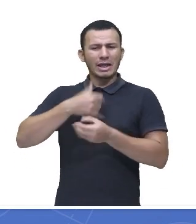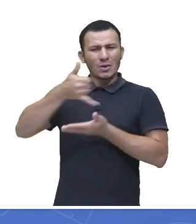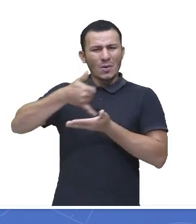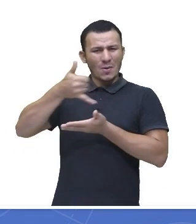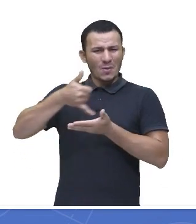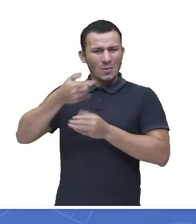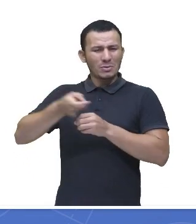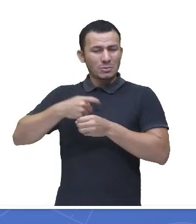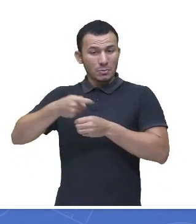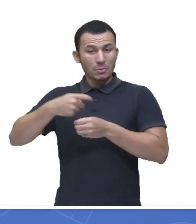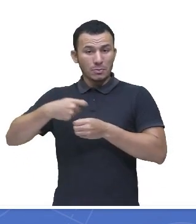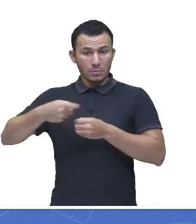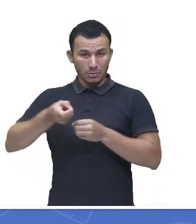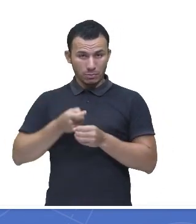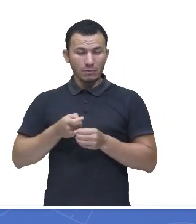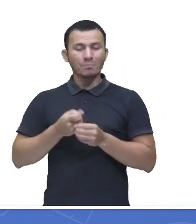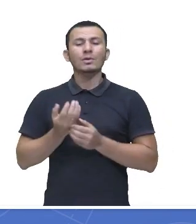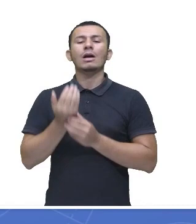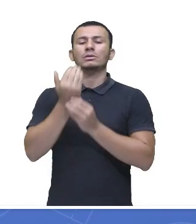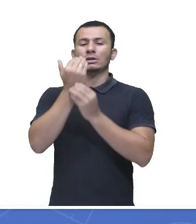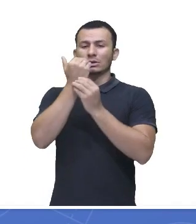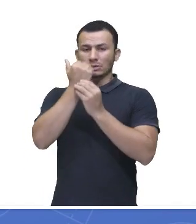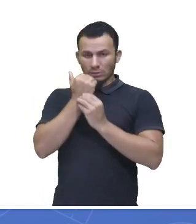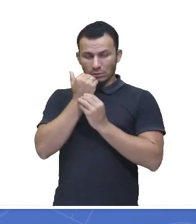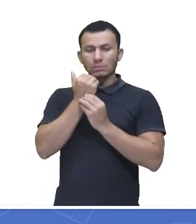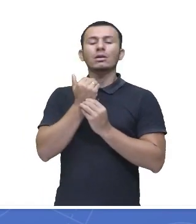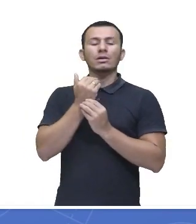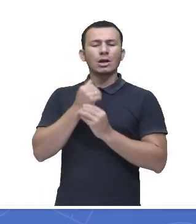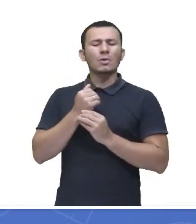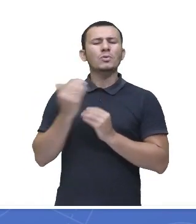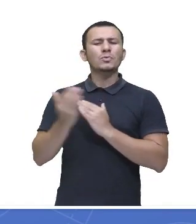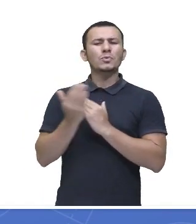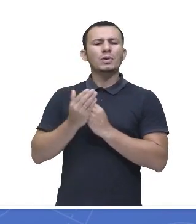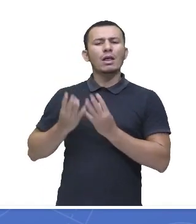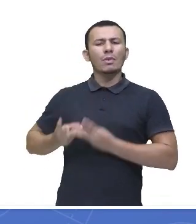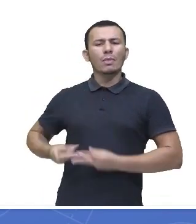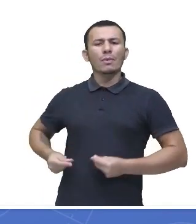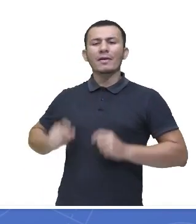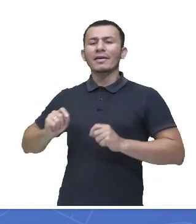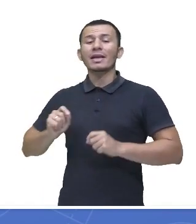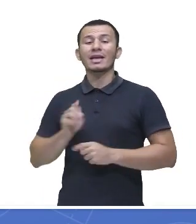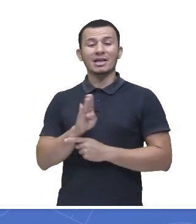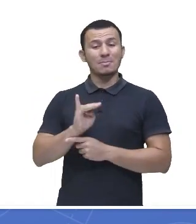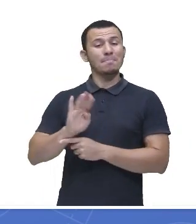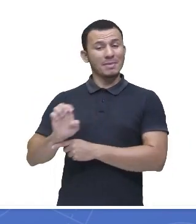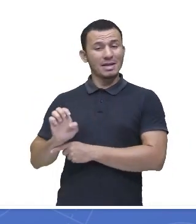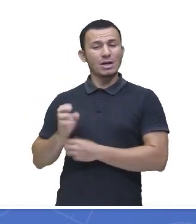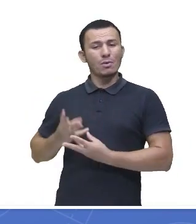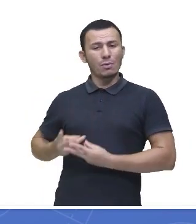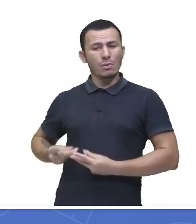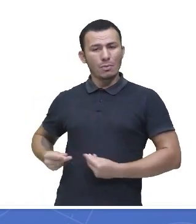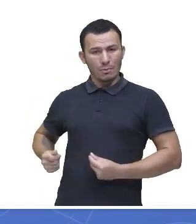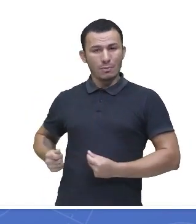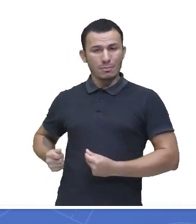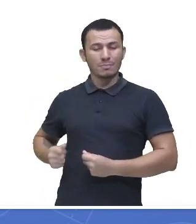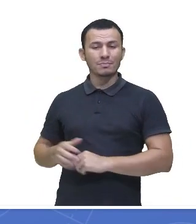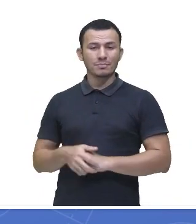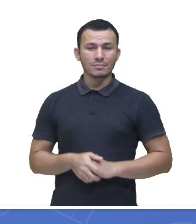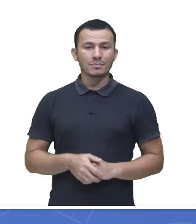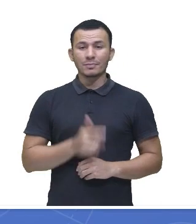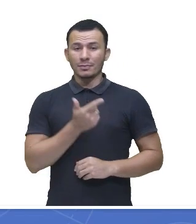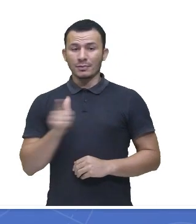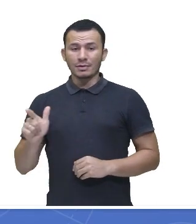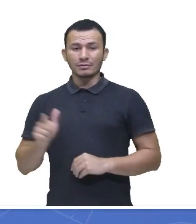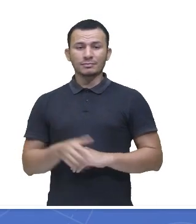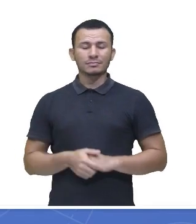Quem vai ajudar a desfazer ali a gordura é a bile, ok? Vamos para o próximo? A nossa próxima